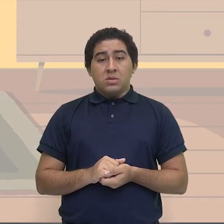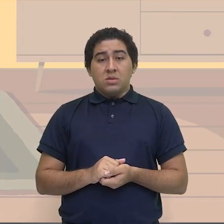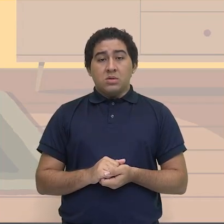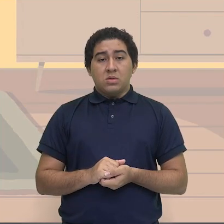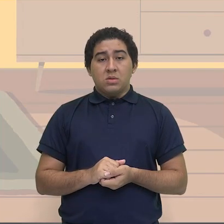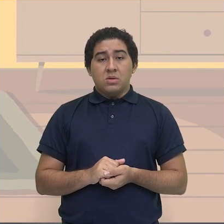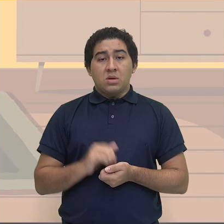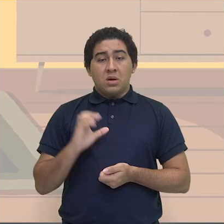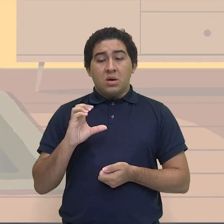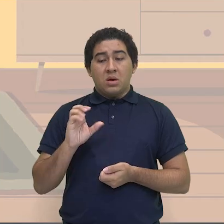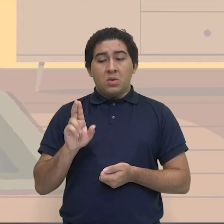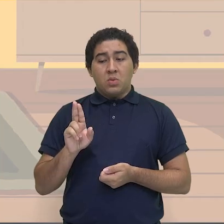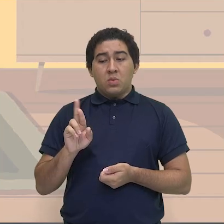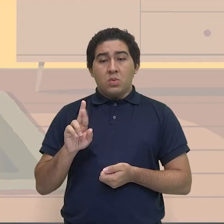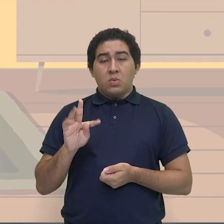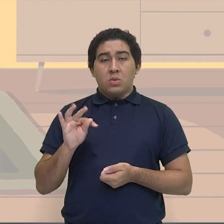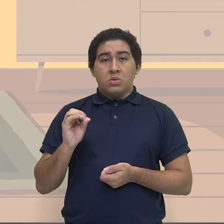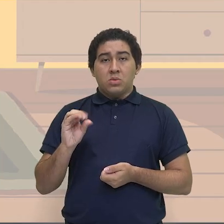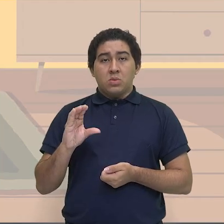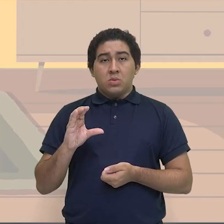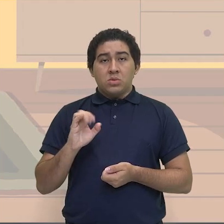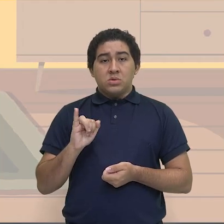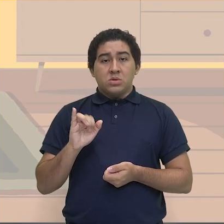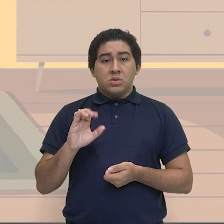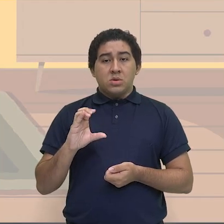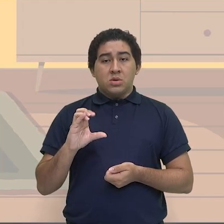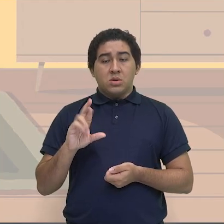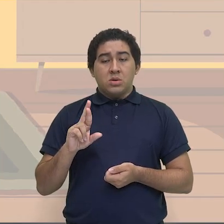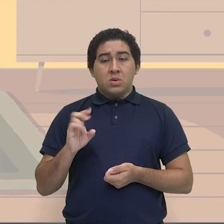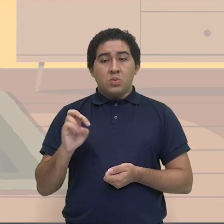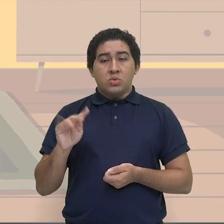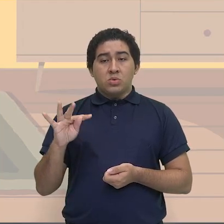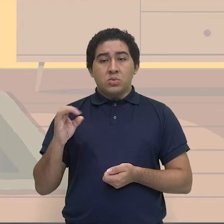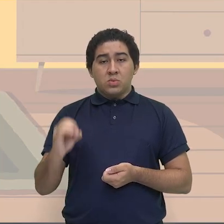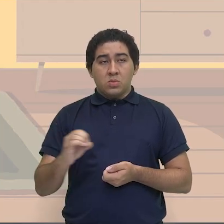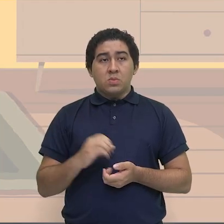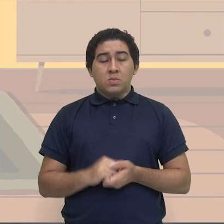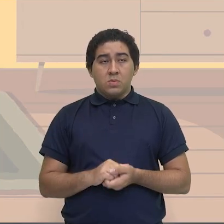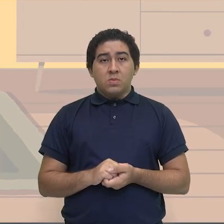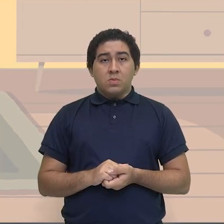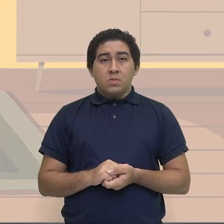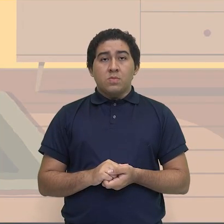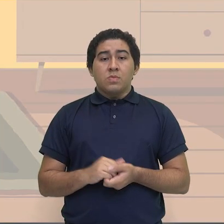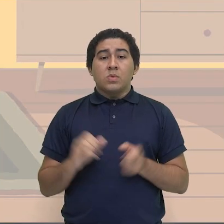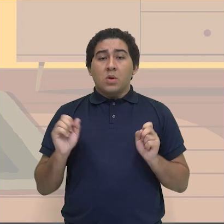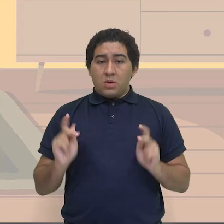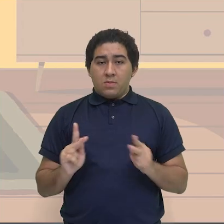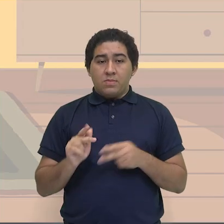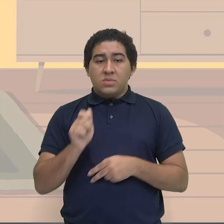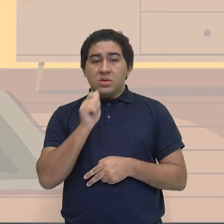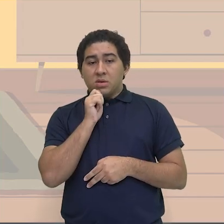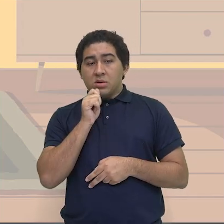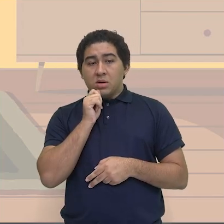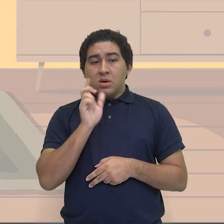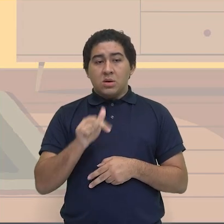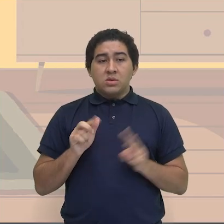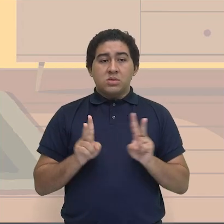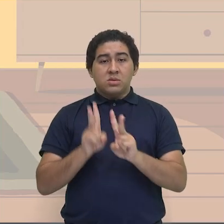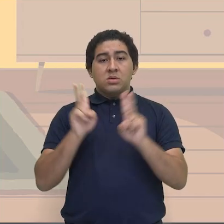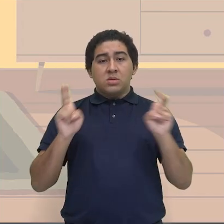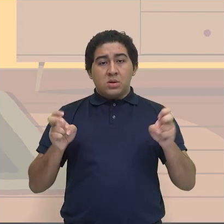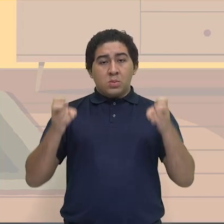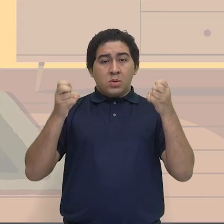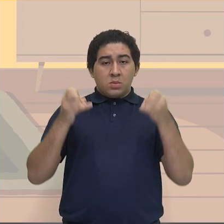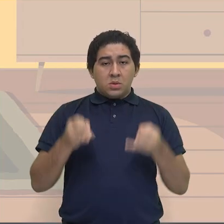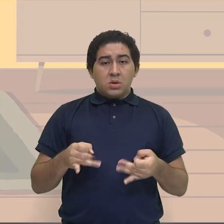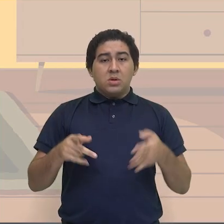curto-circuito, ok? Muito bem. Então, falando ainda, né, da eletrodinâmica, que envolve essas cargas